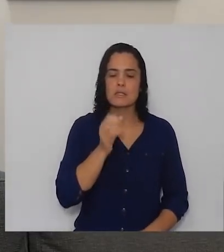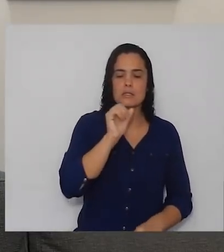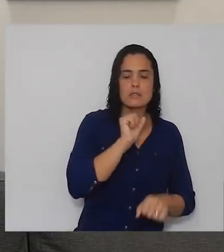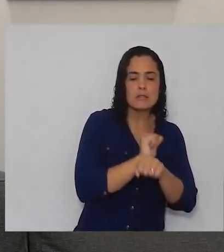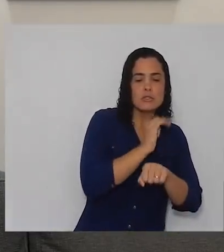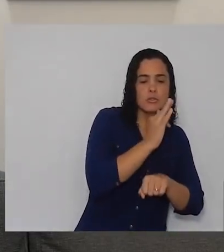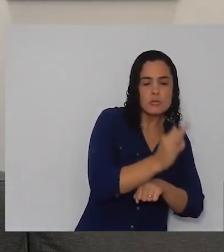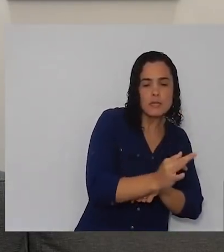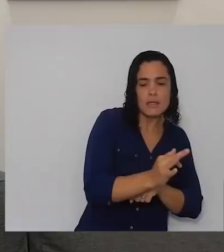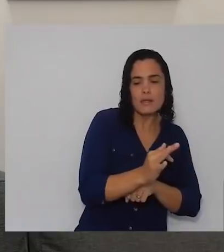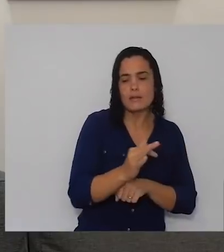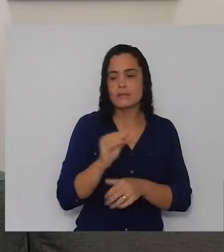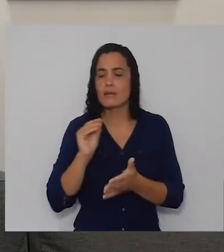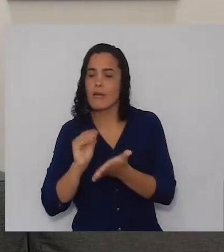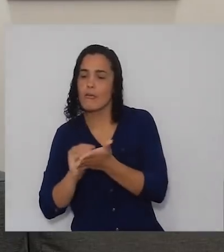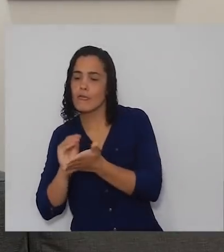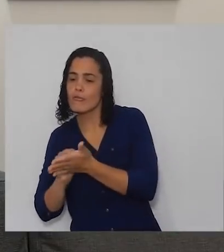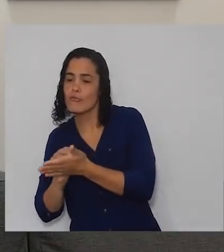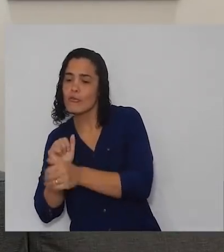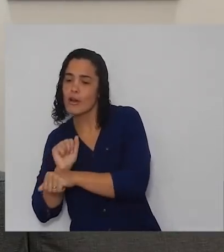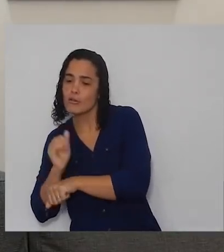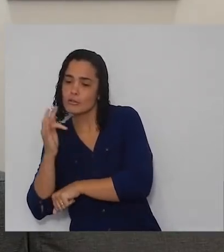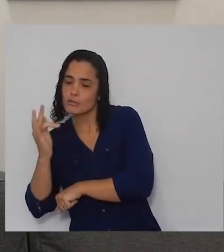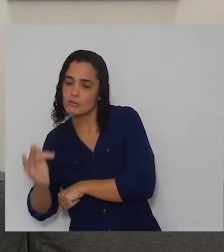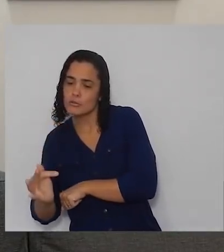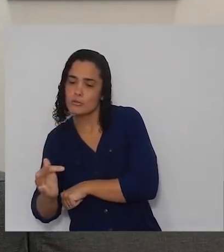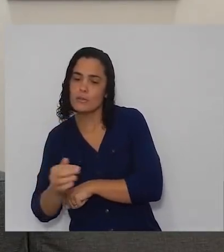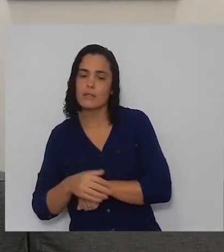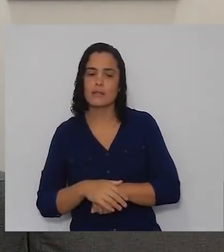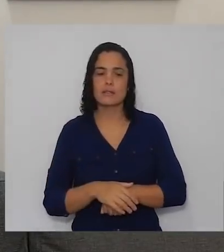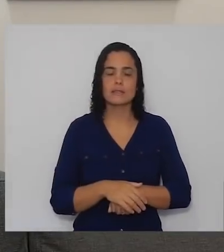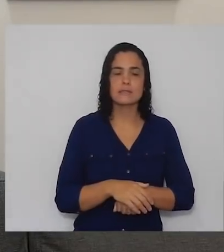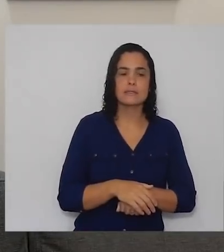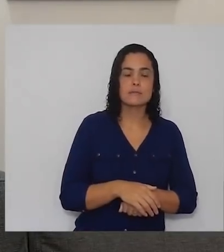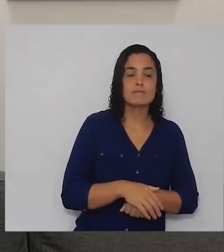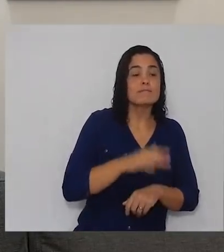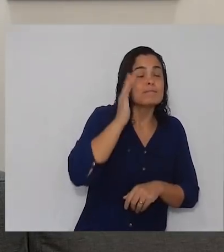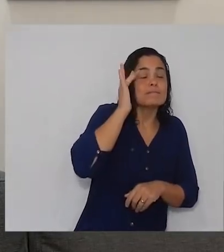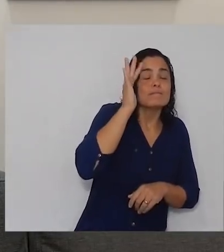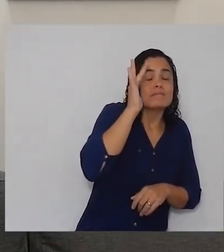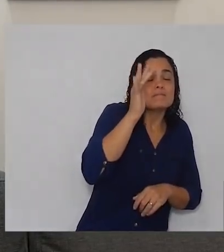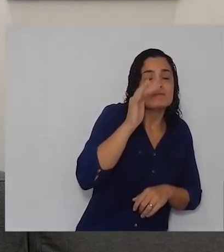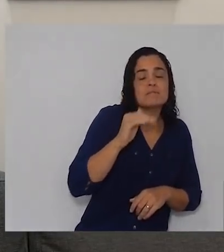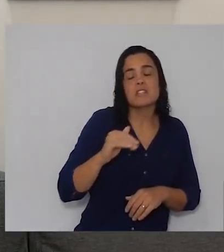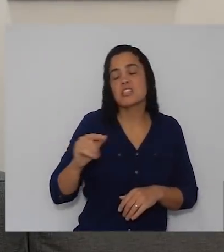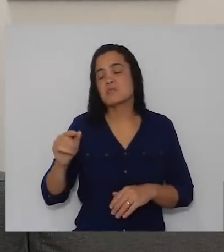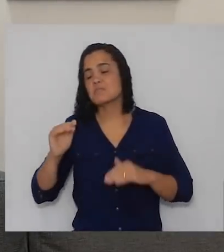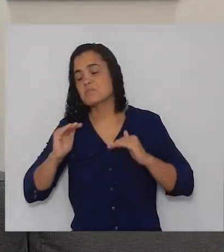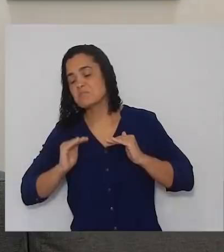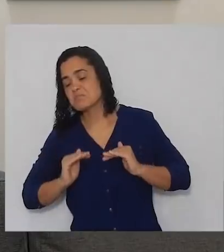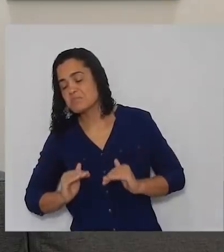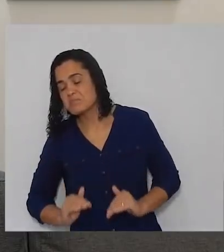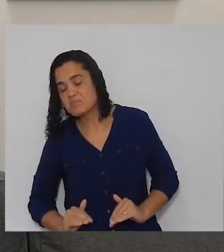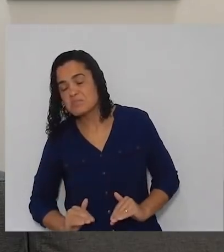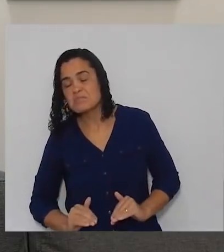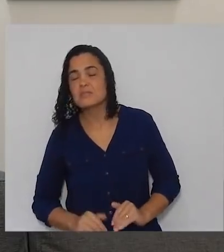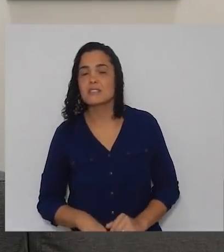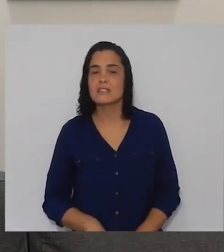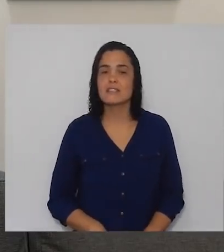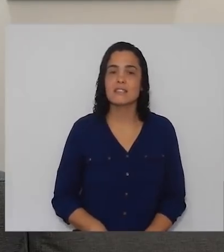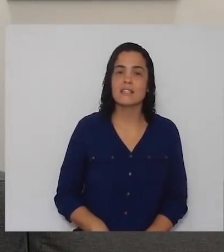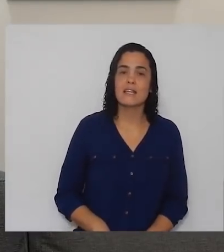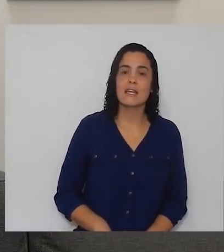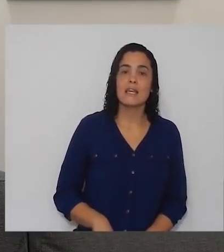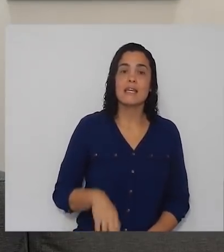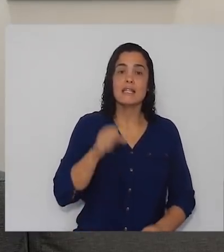com a tristeza, a esperança com a aflição, a expectativa com o desânimo. E